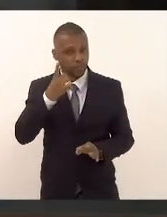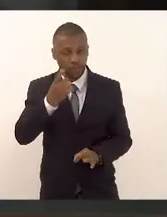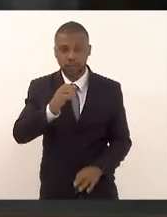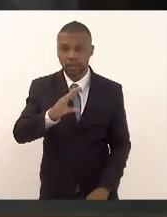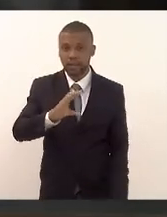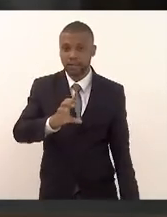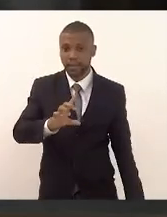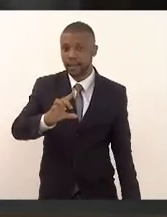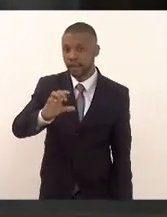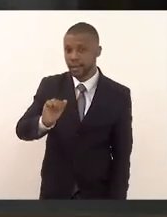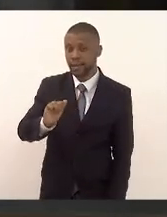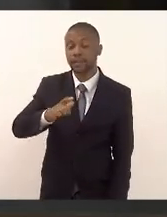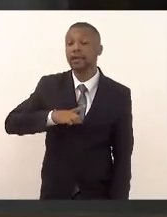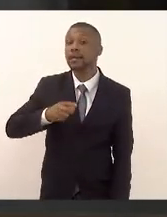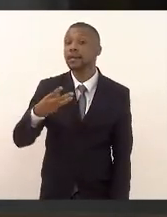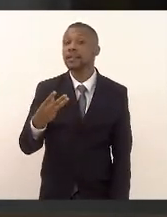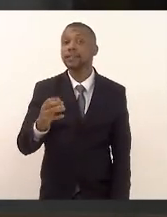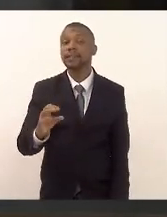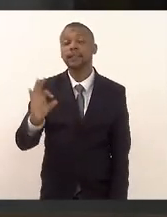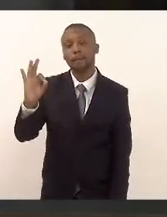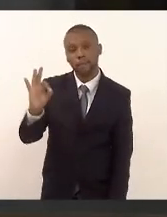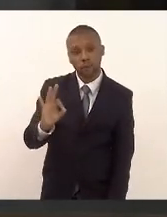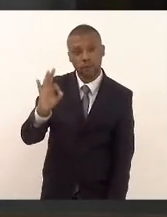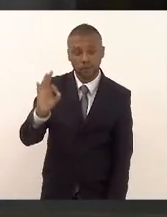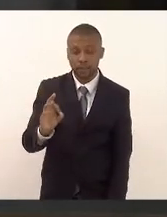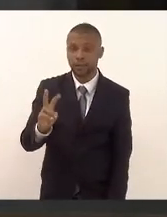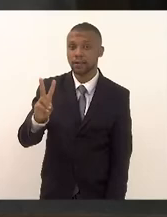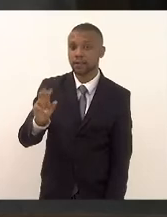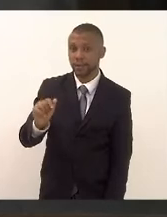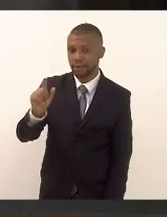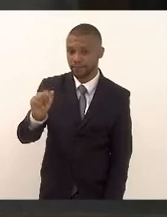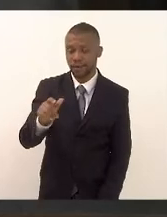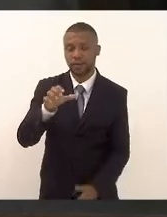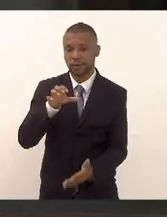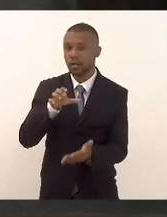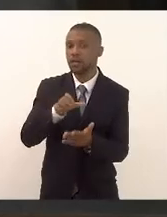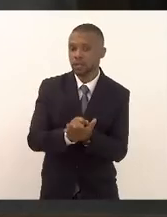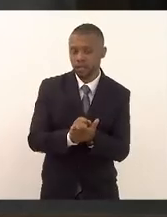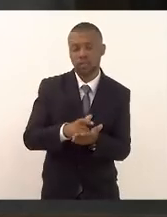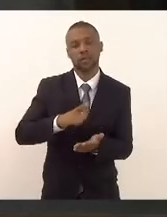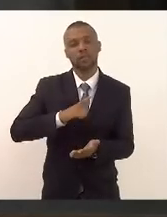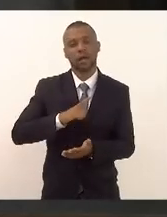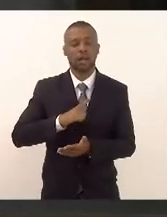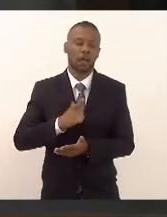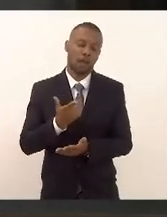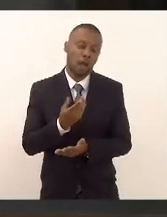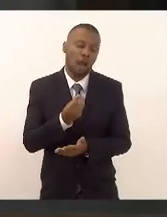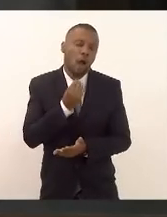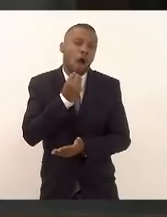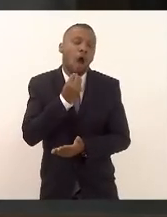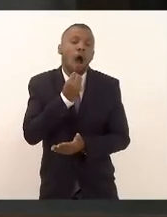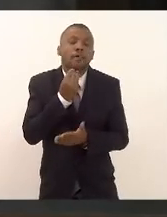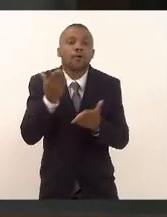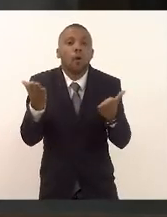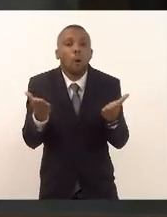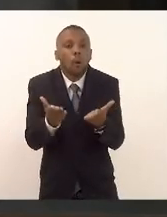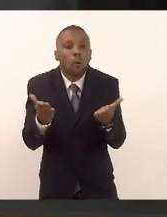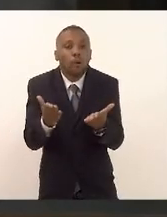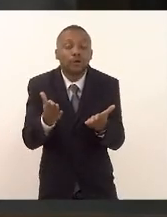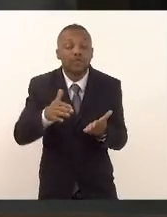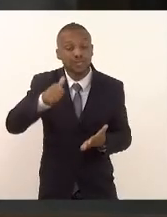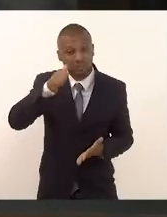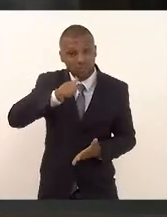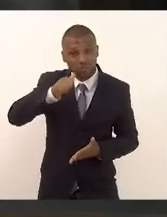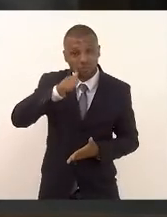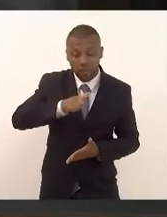é de 30% das vagas existentes. Sem dúvida nenhuma, hoje, nossas mulheres se encontram